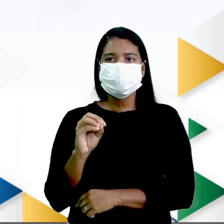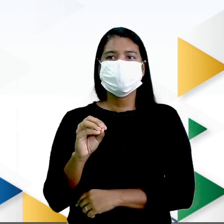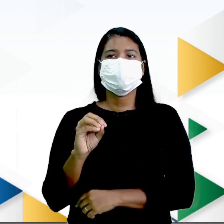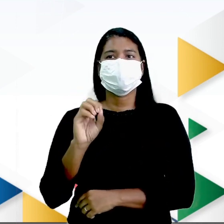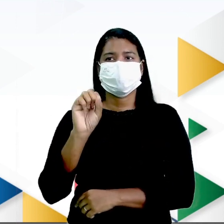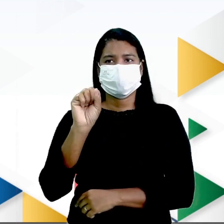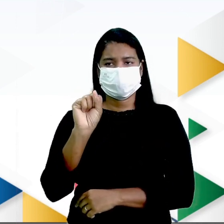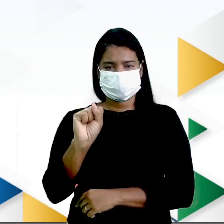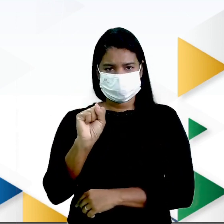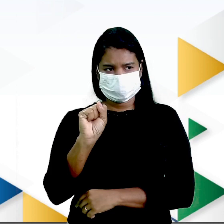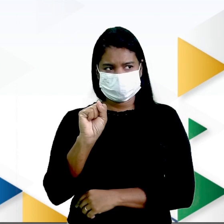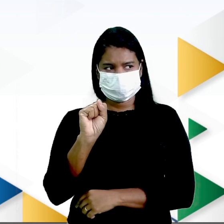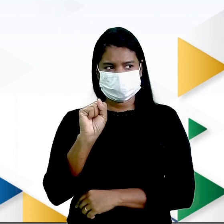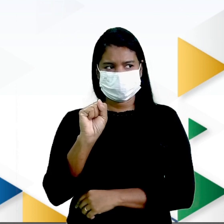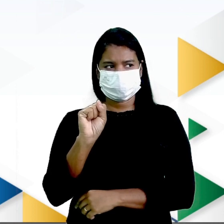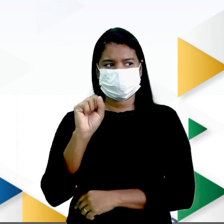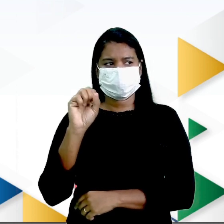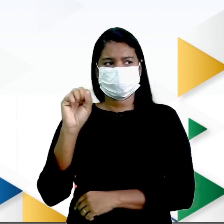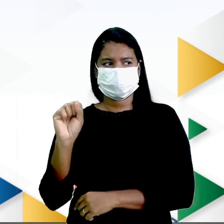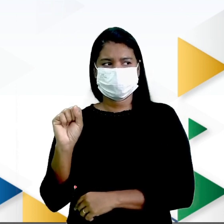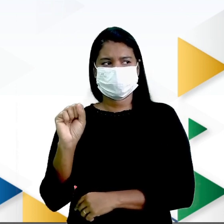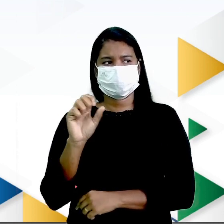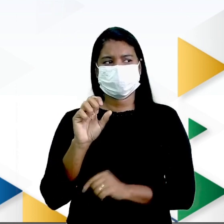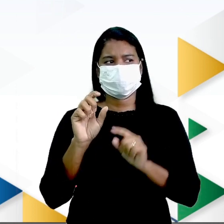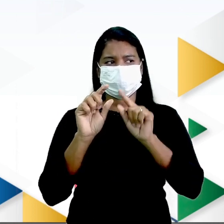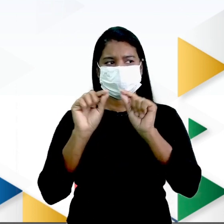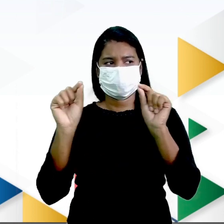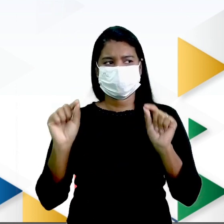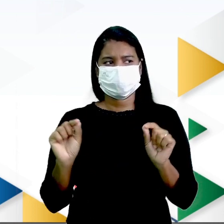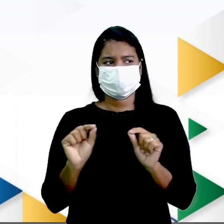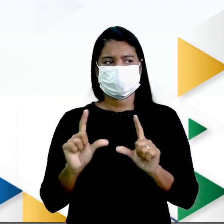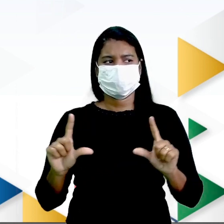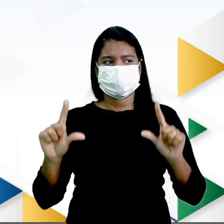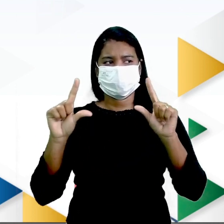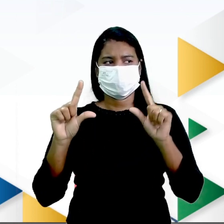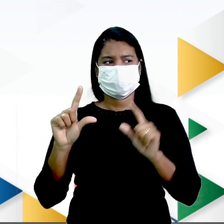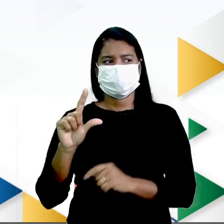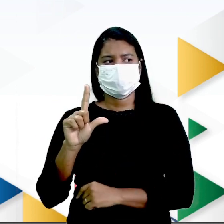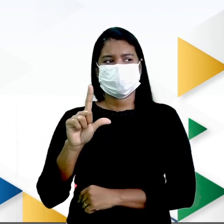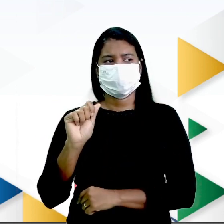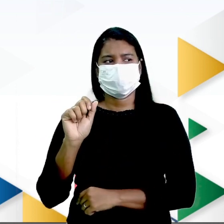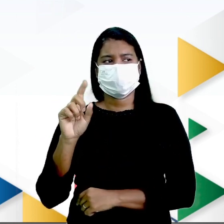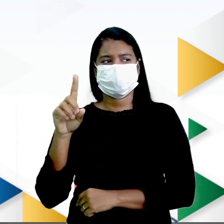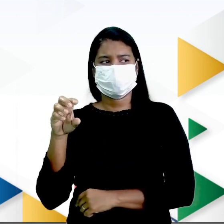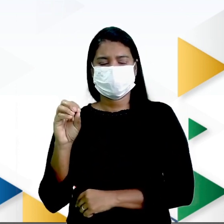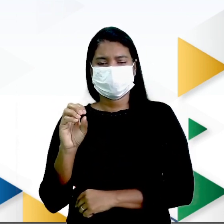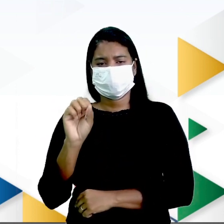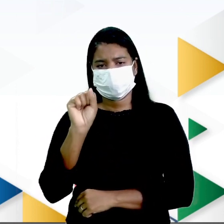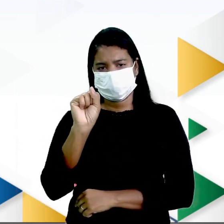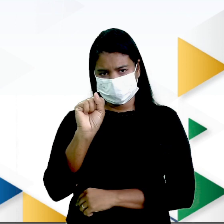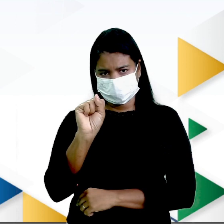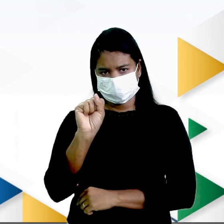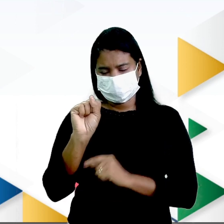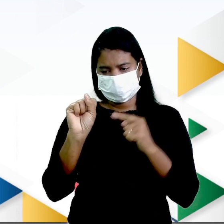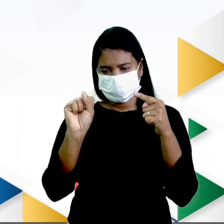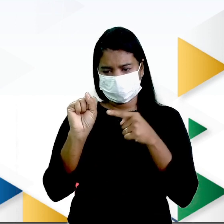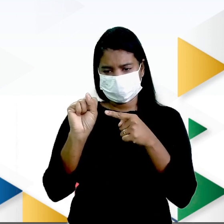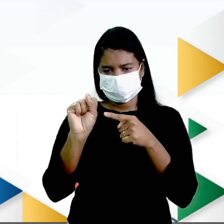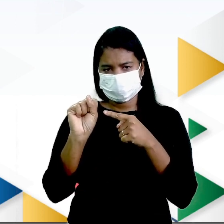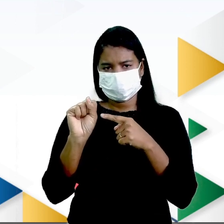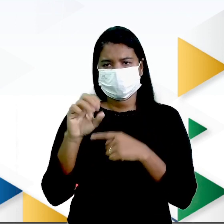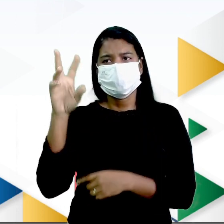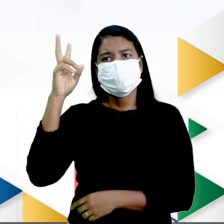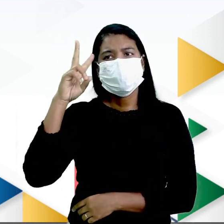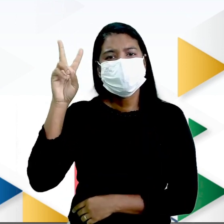8, octógono, 8 lados, tá bom? Não esquece disso, tá? Octógono regular tem 8 lados. É só lembrar